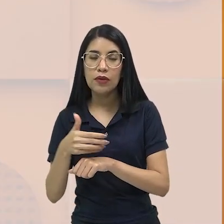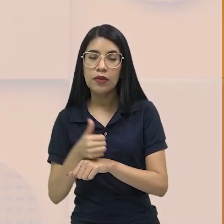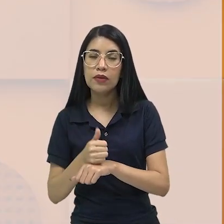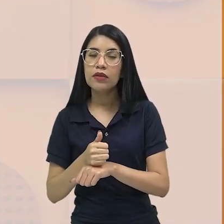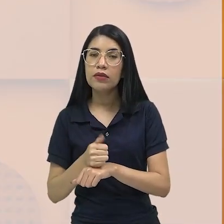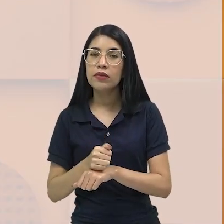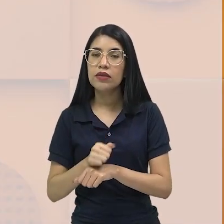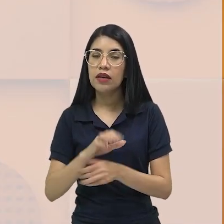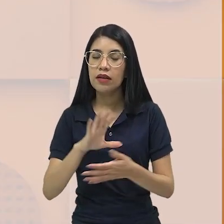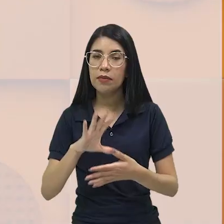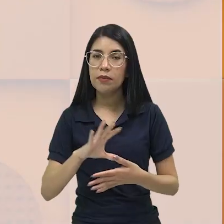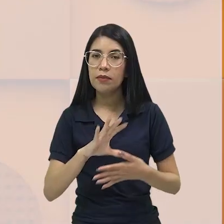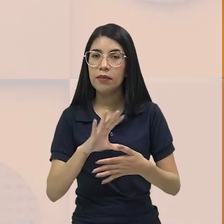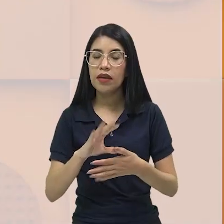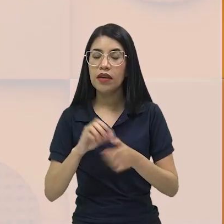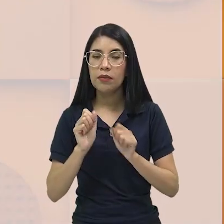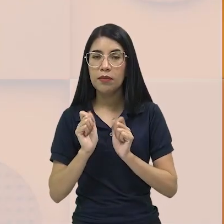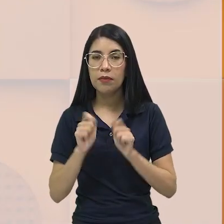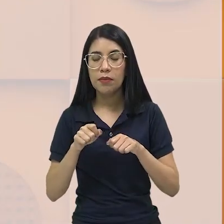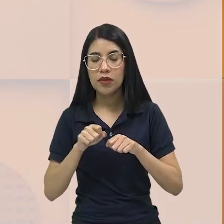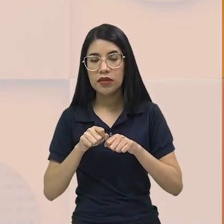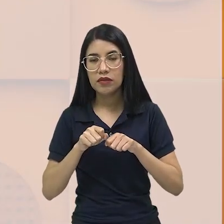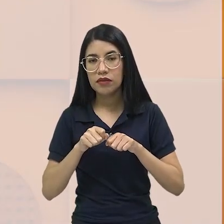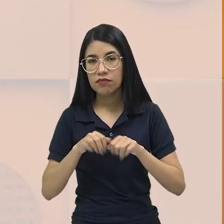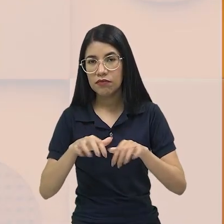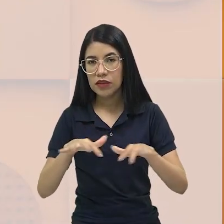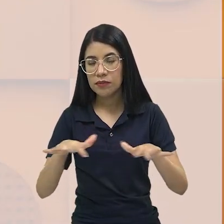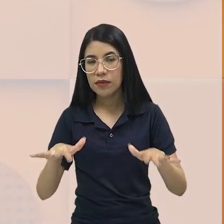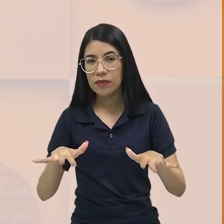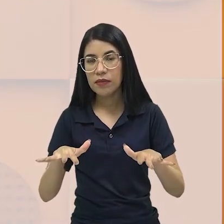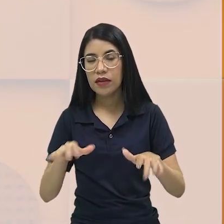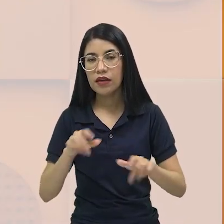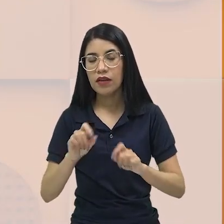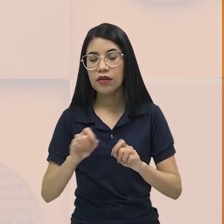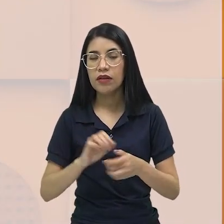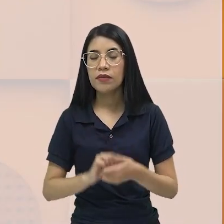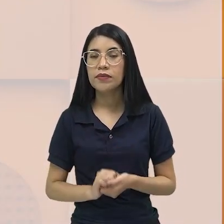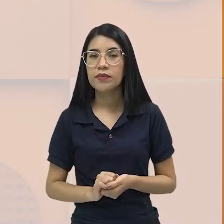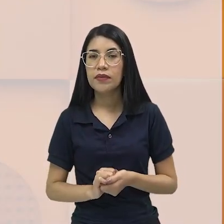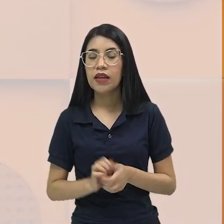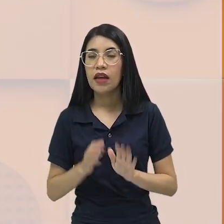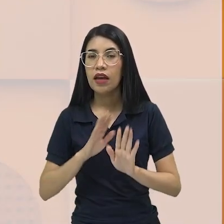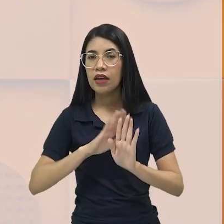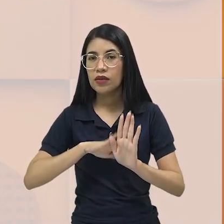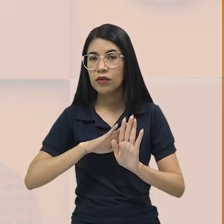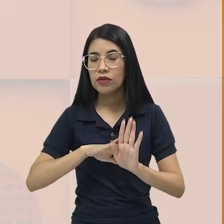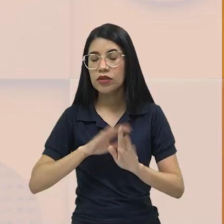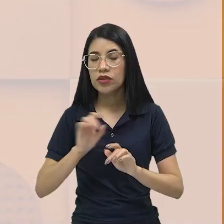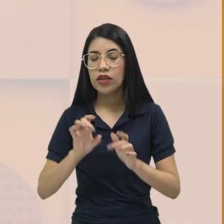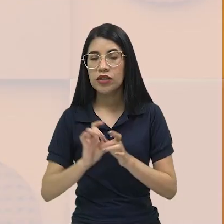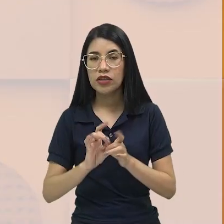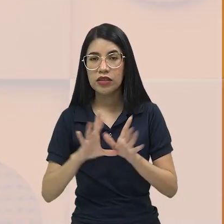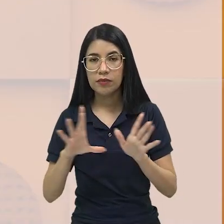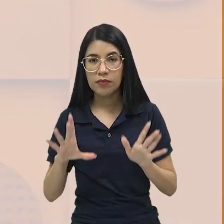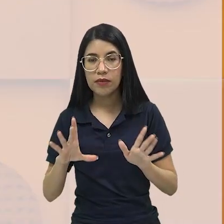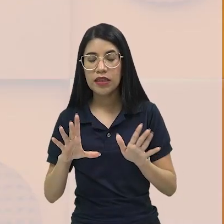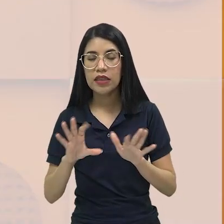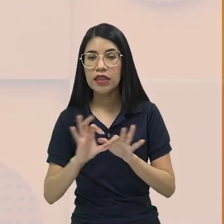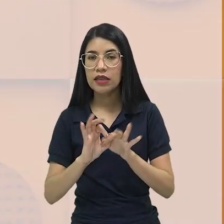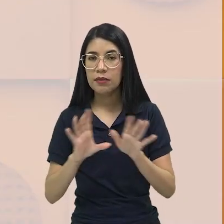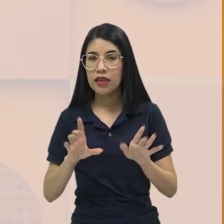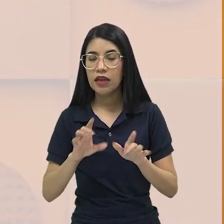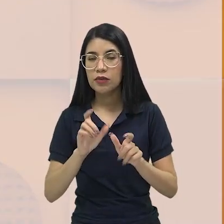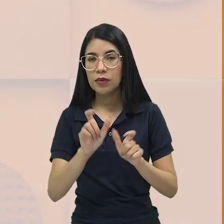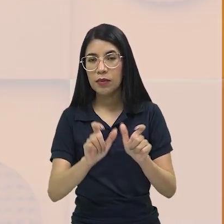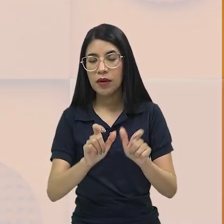ali das Américas, de espalhar basicamente esse ideal de democracia e de liberdade para